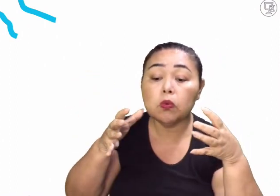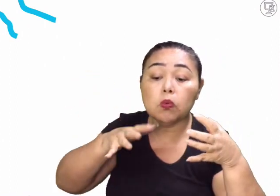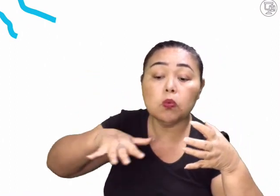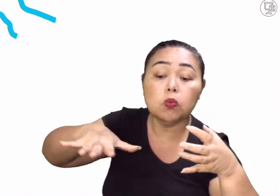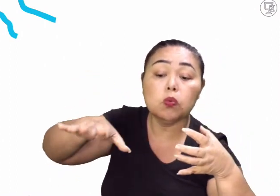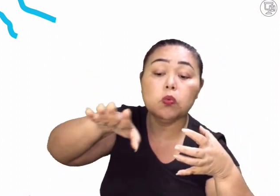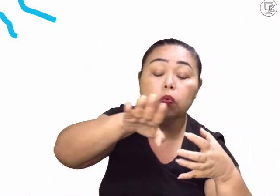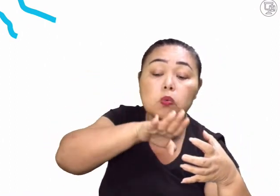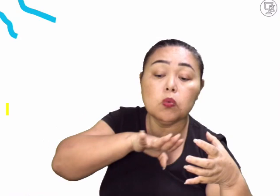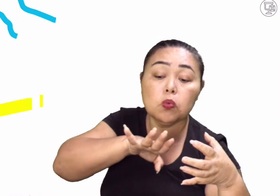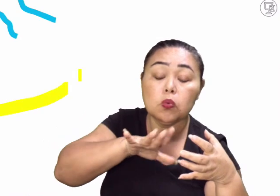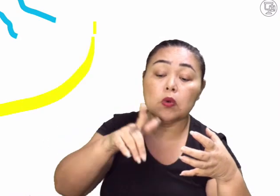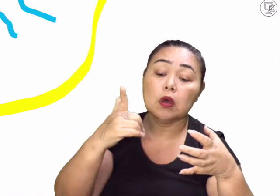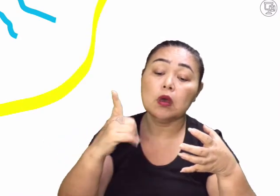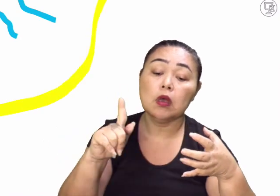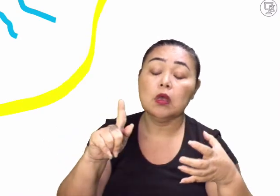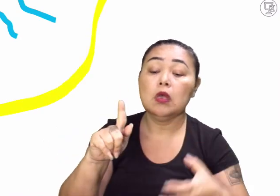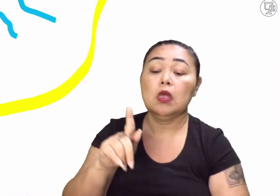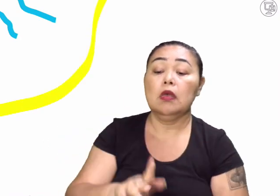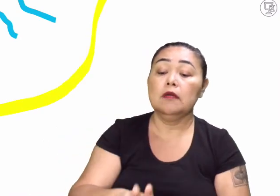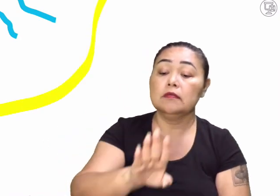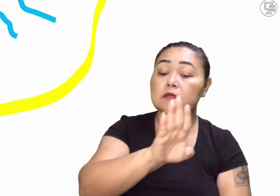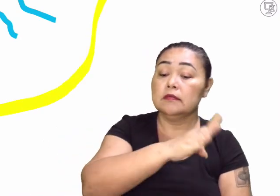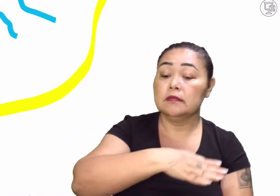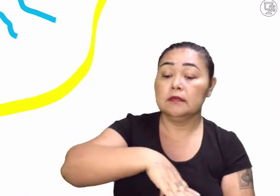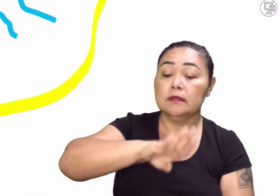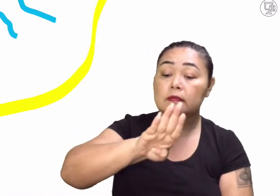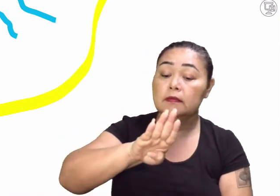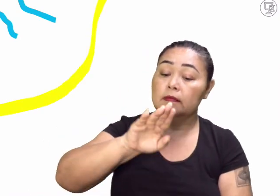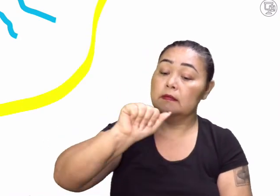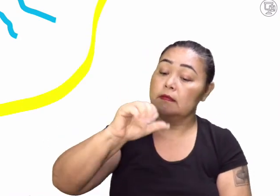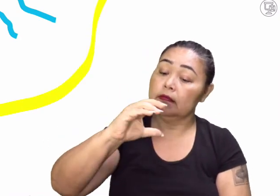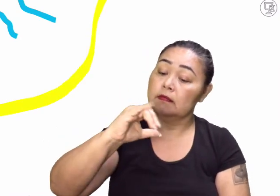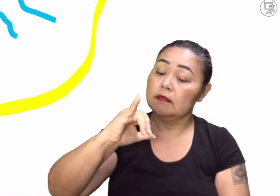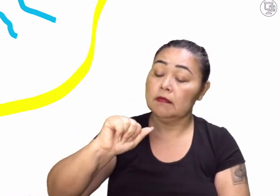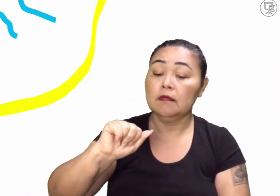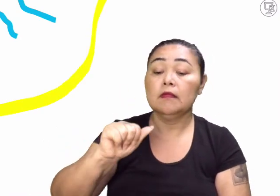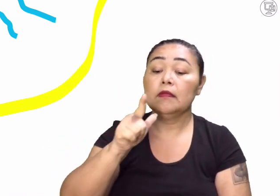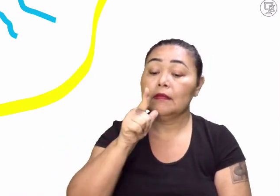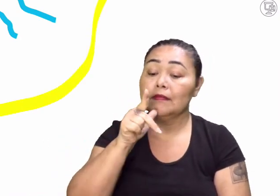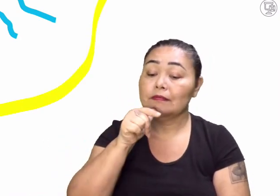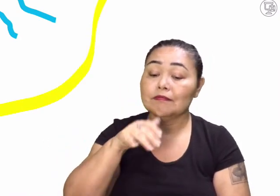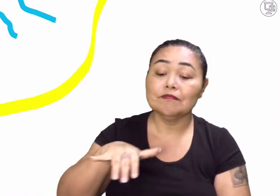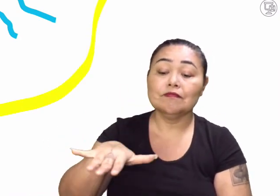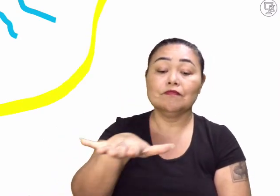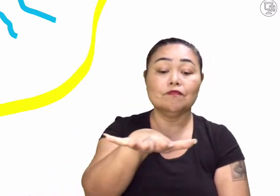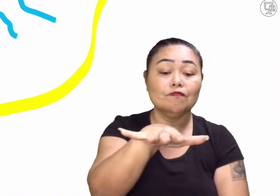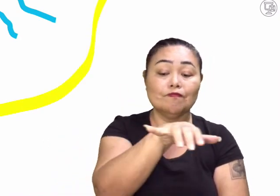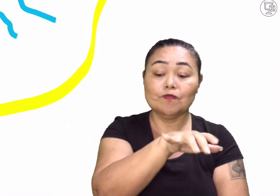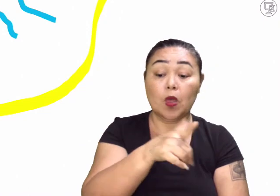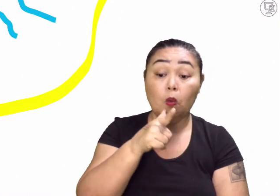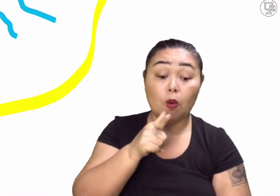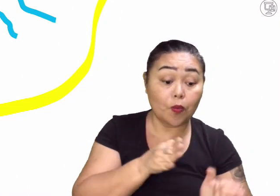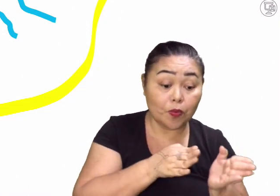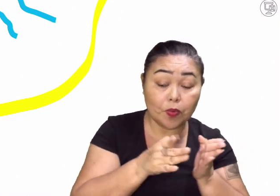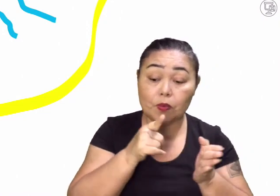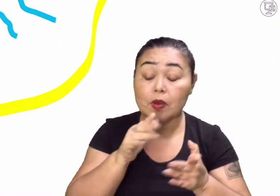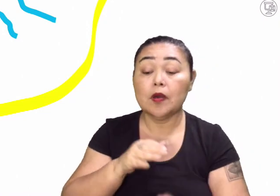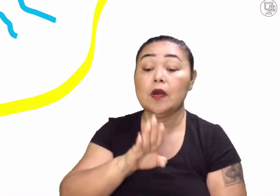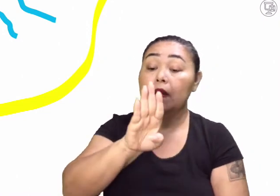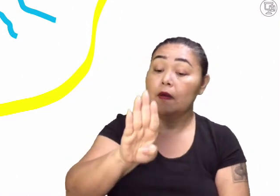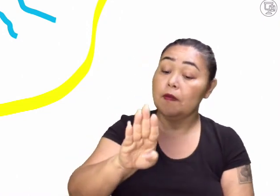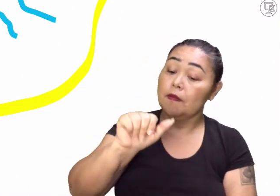que chamamos aí na geografia de bacia hidrográfica. Não é isso, professor? Então, a